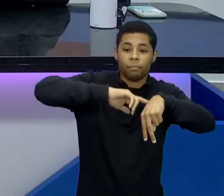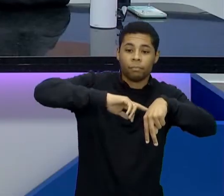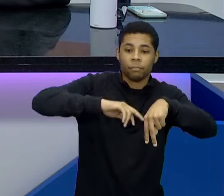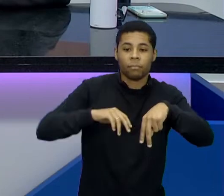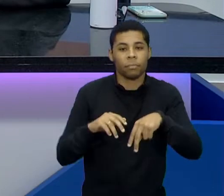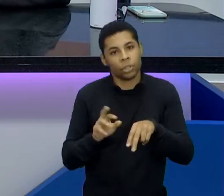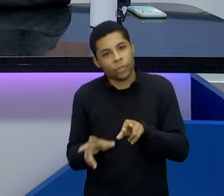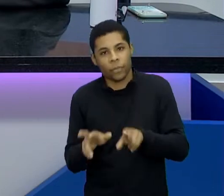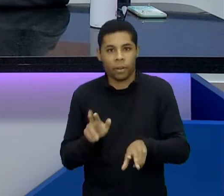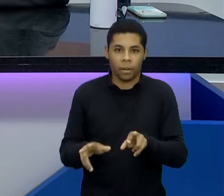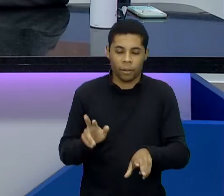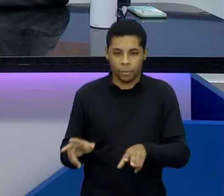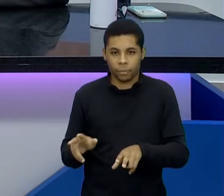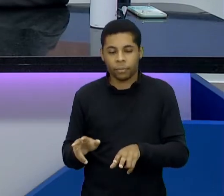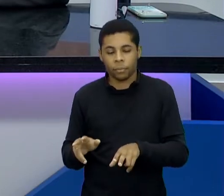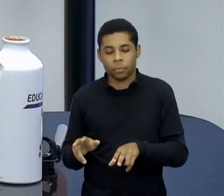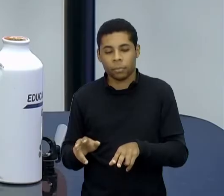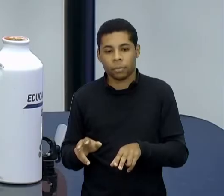Mas existem aí